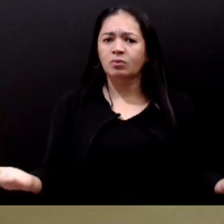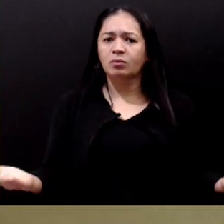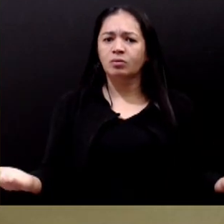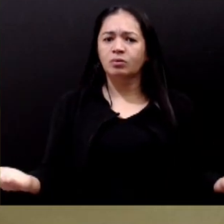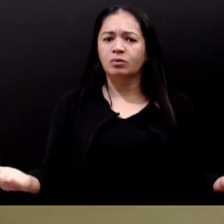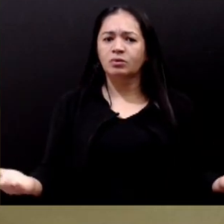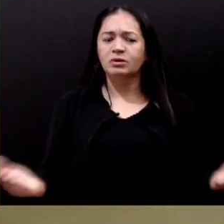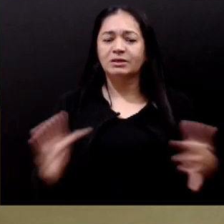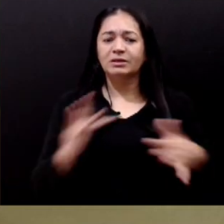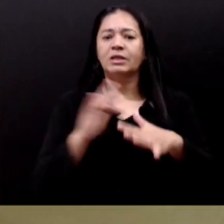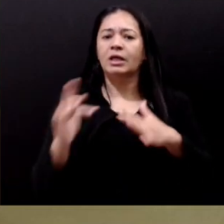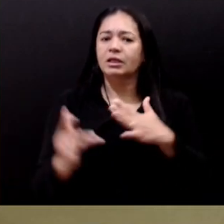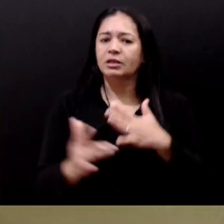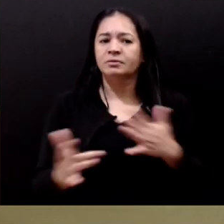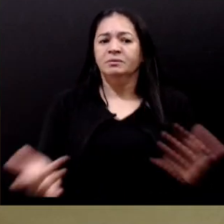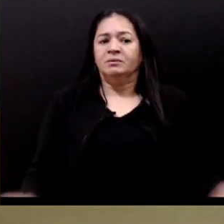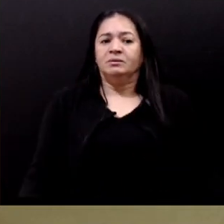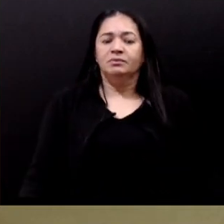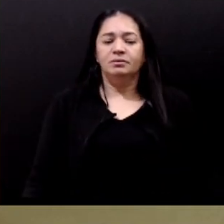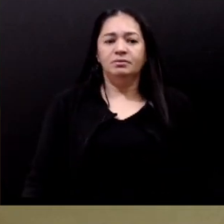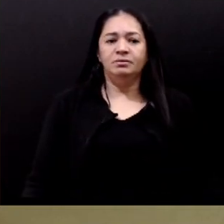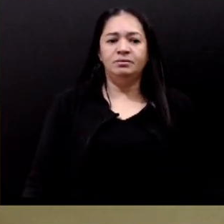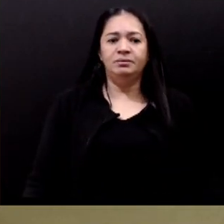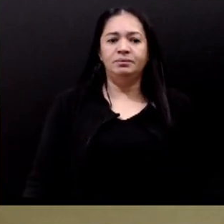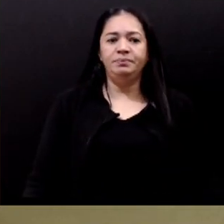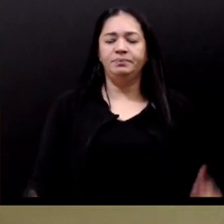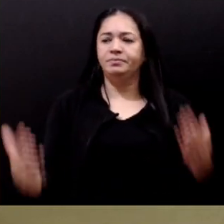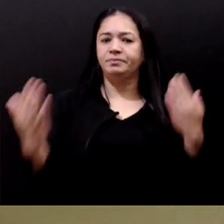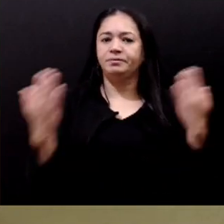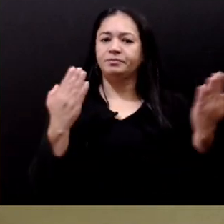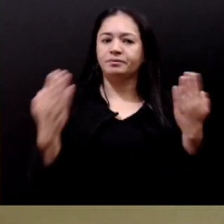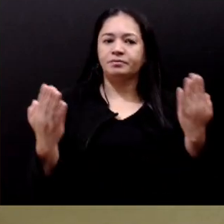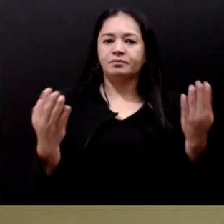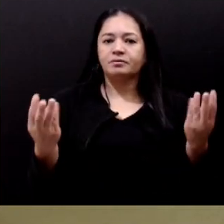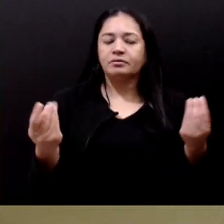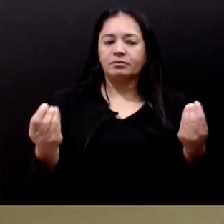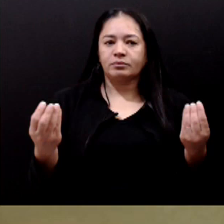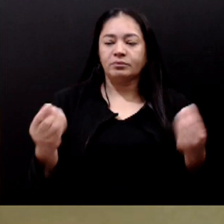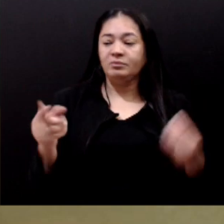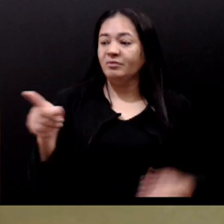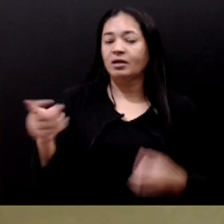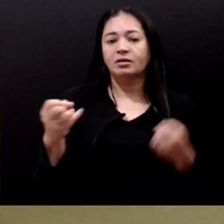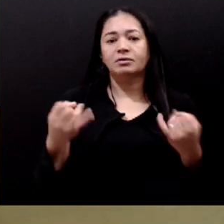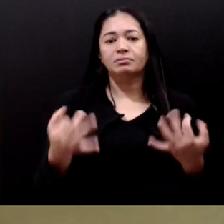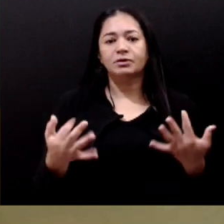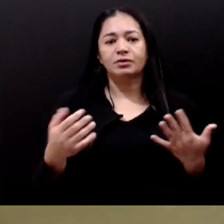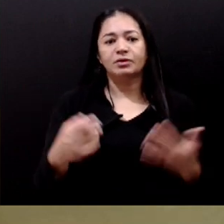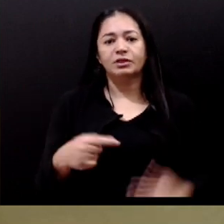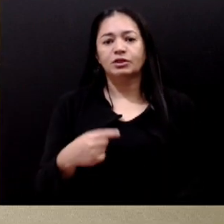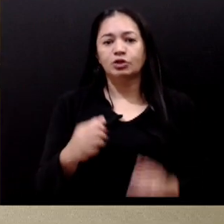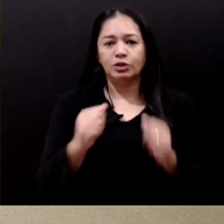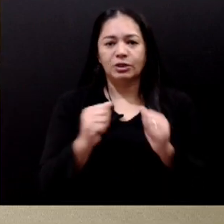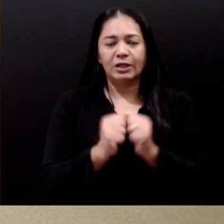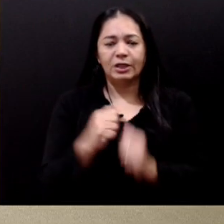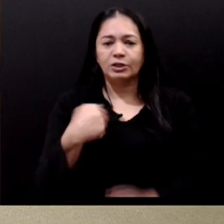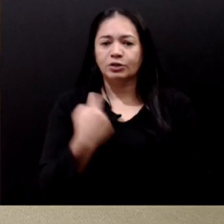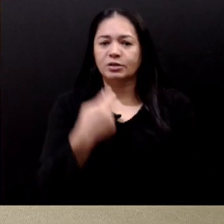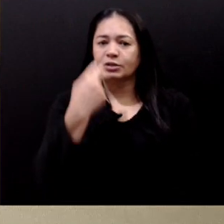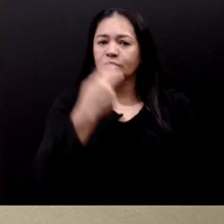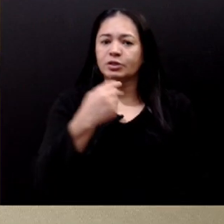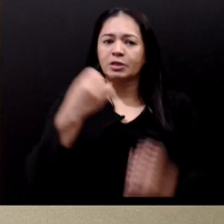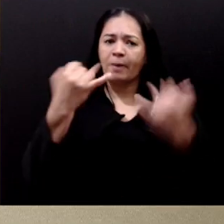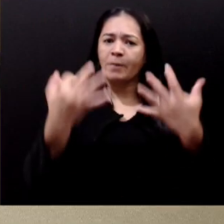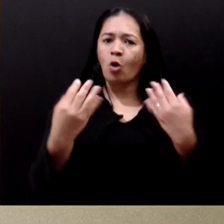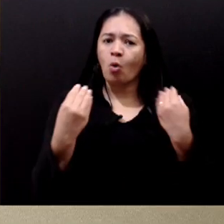social e a comparação de vidas, né, que foi o que ela colocou aqui, que o nosso nutricionista colocou aqui. Como que a gente